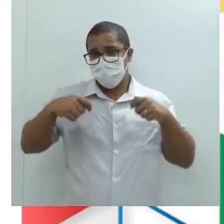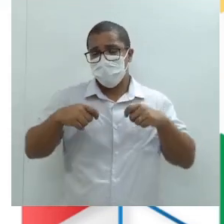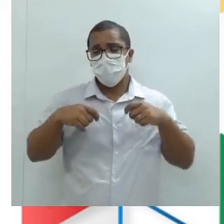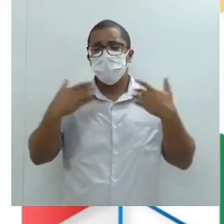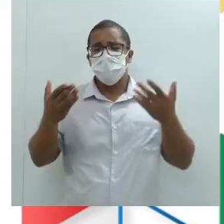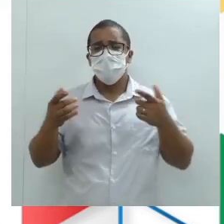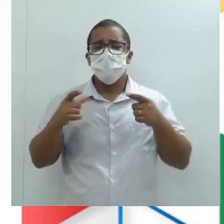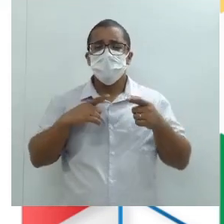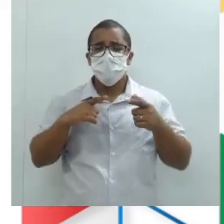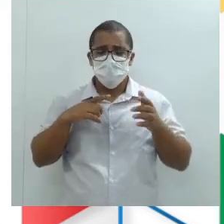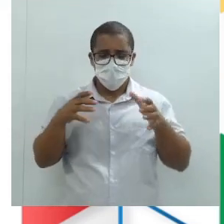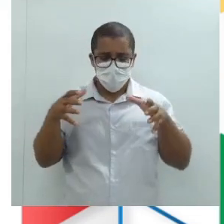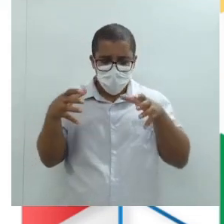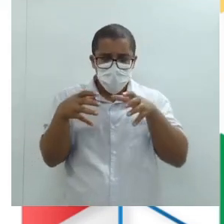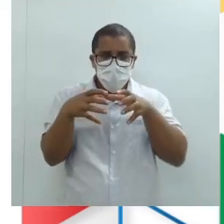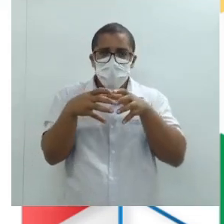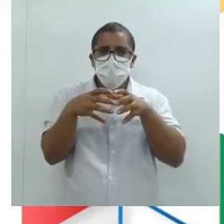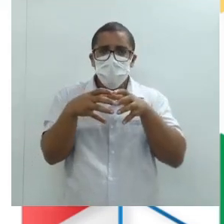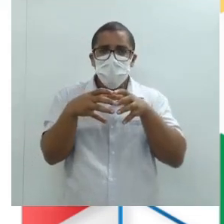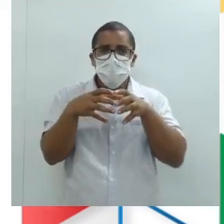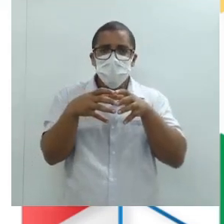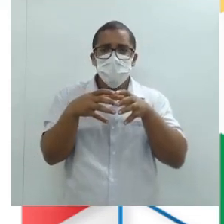ali um amplo conjunto de